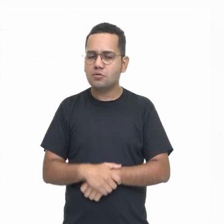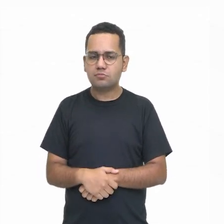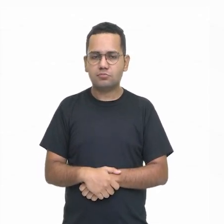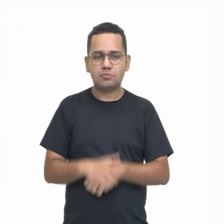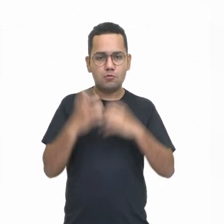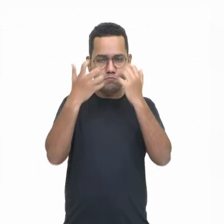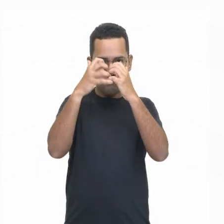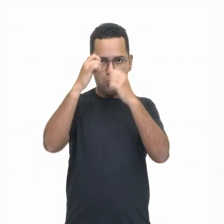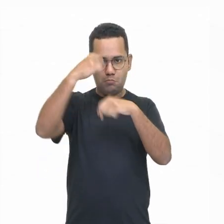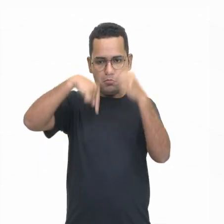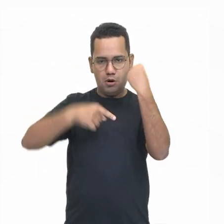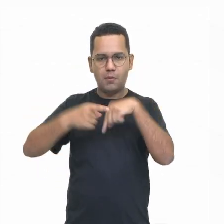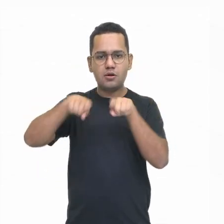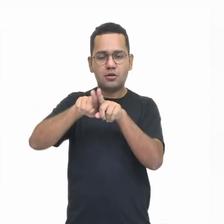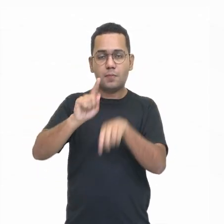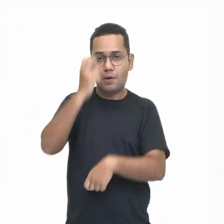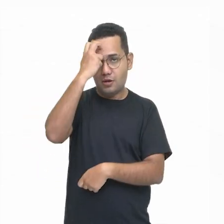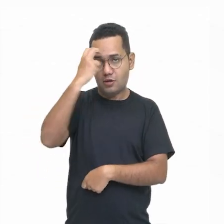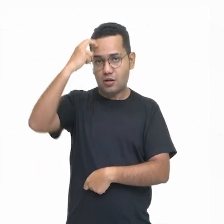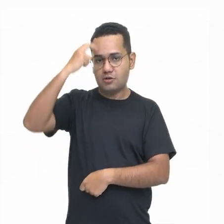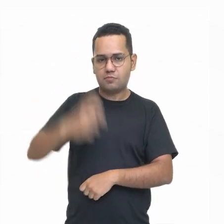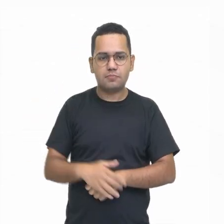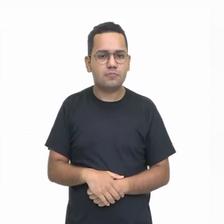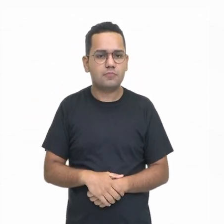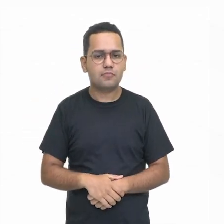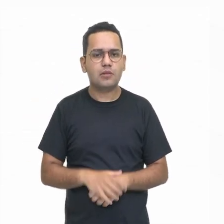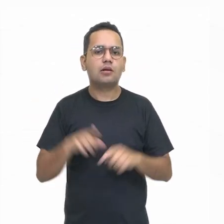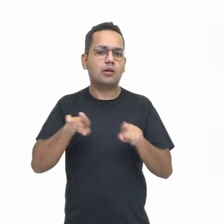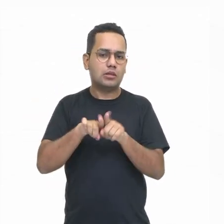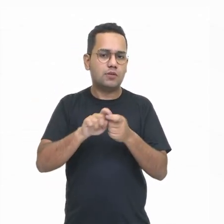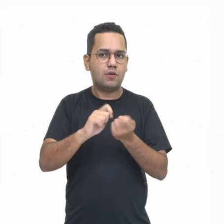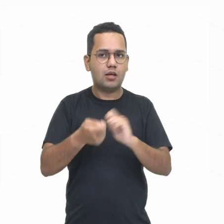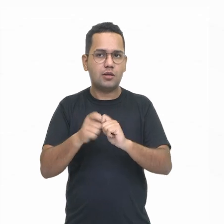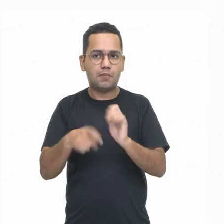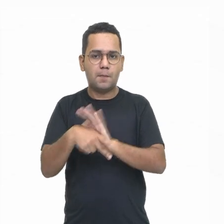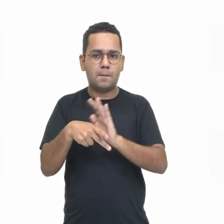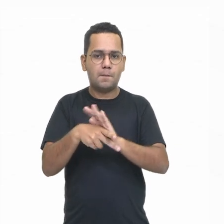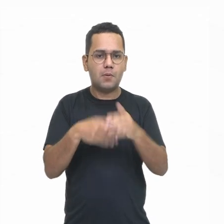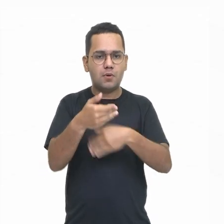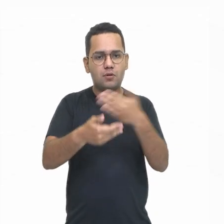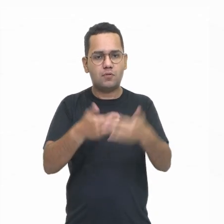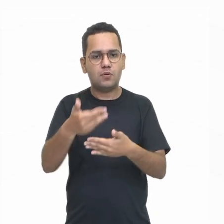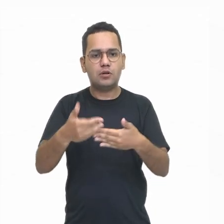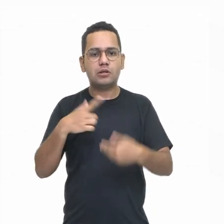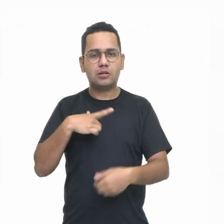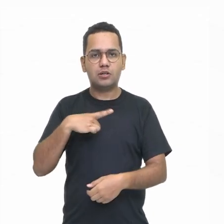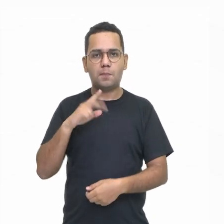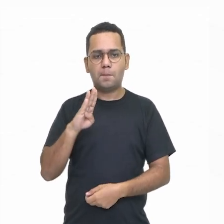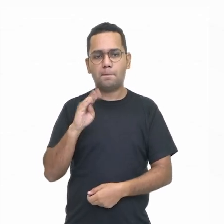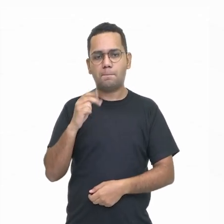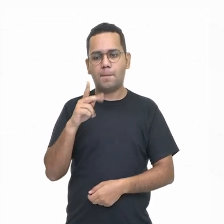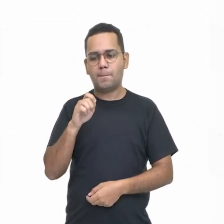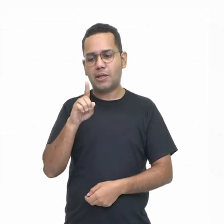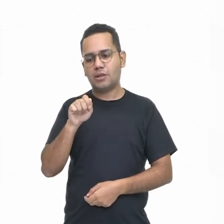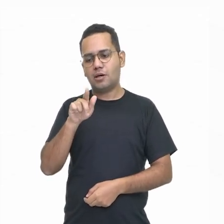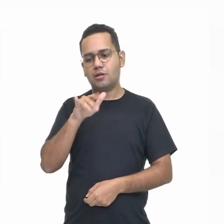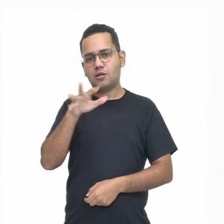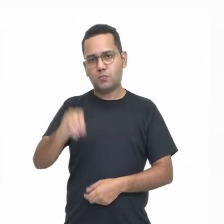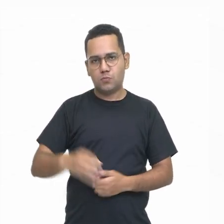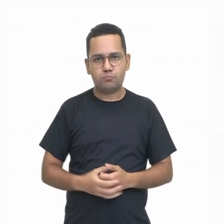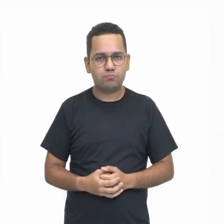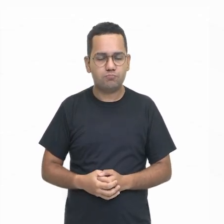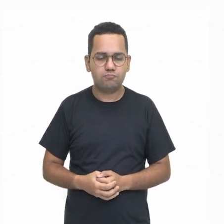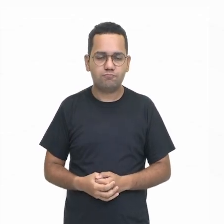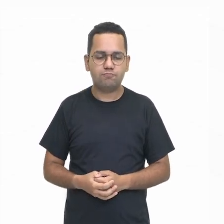e da inteligência e apresentava adaptações evolutivas como o bipedalismo, né? E aí